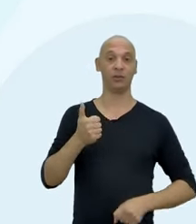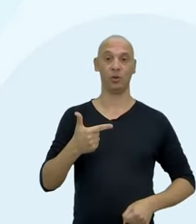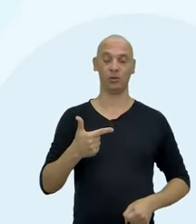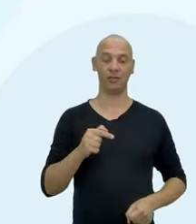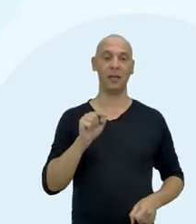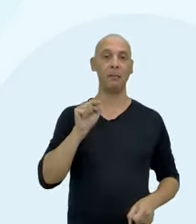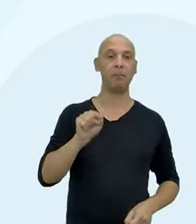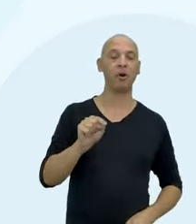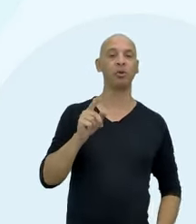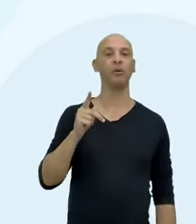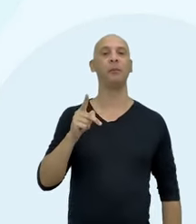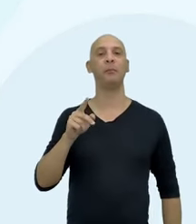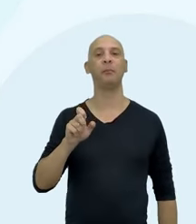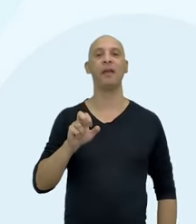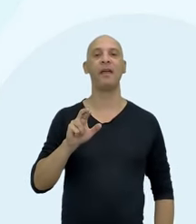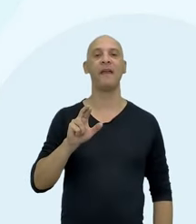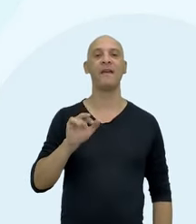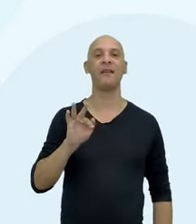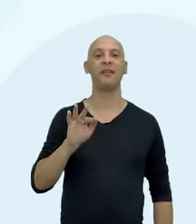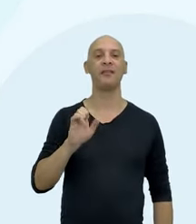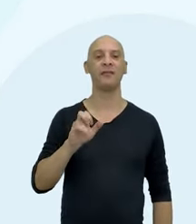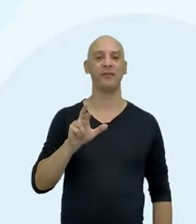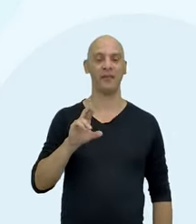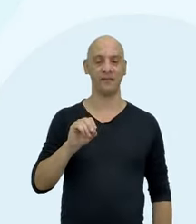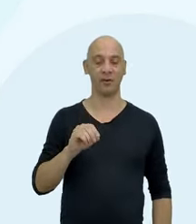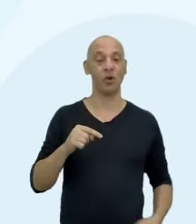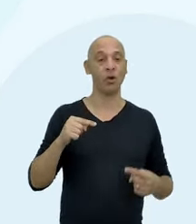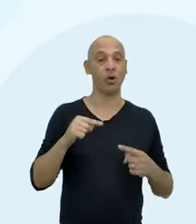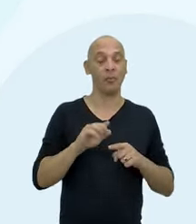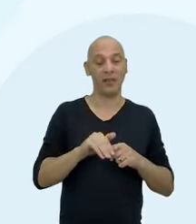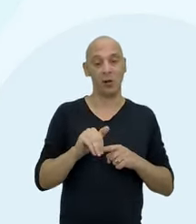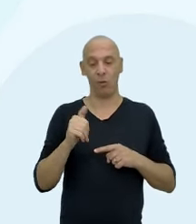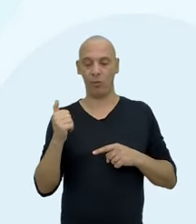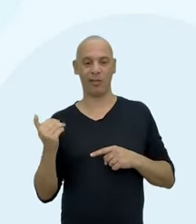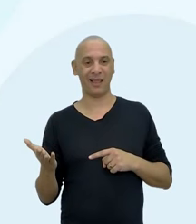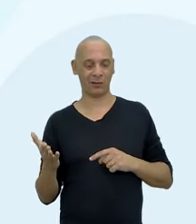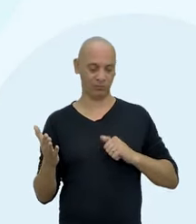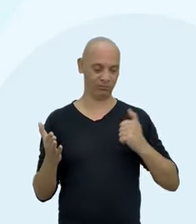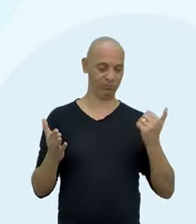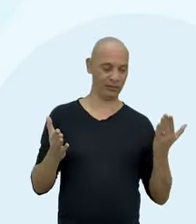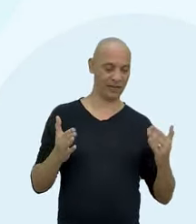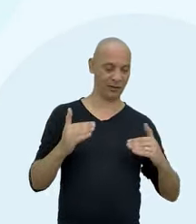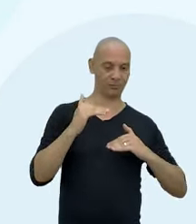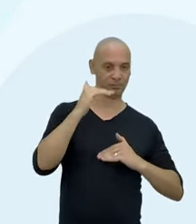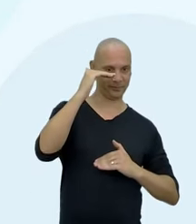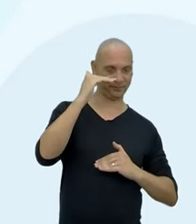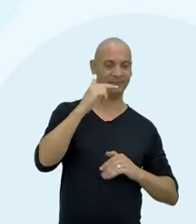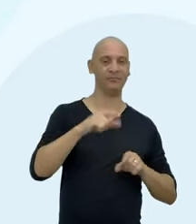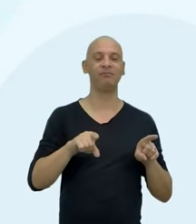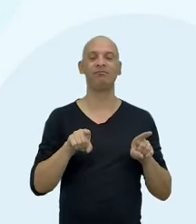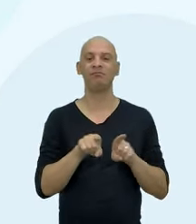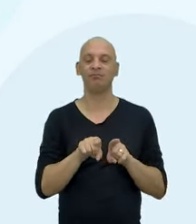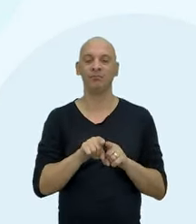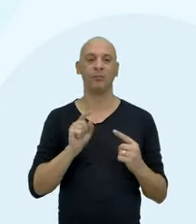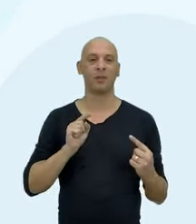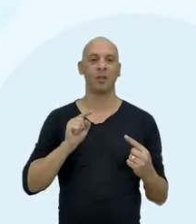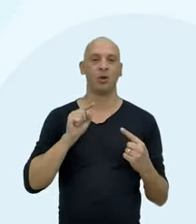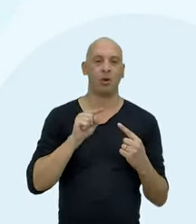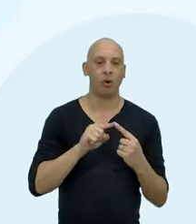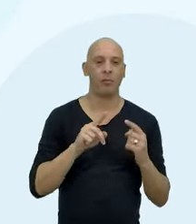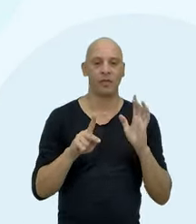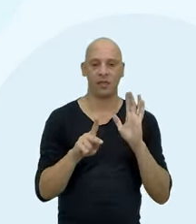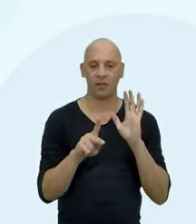periféricos aqueles que pertencem ao lado da figura ou seja ao segmento que